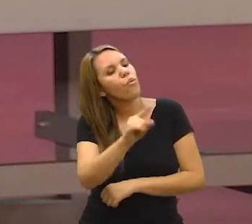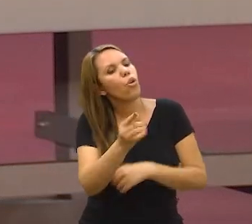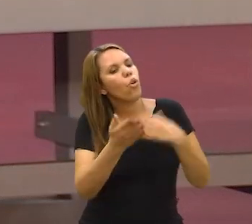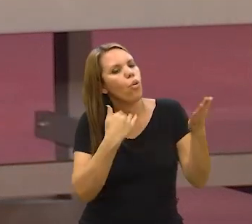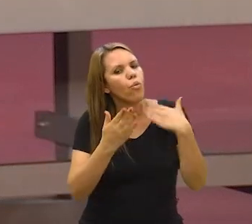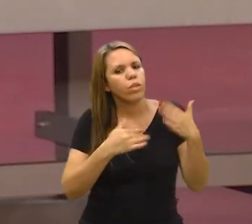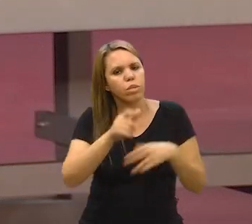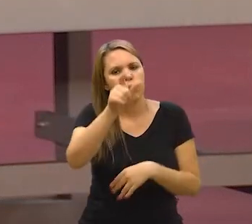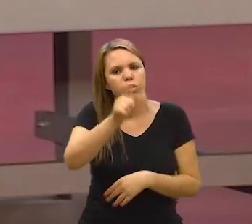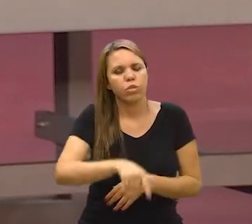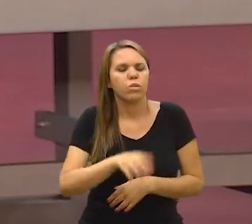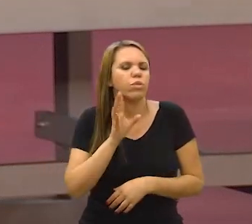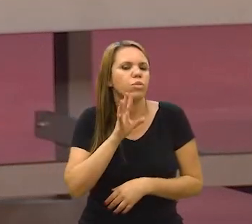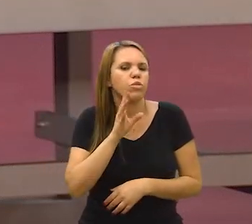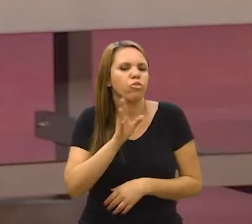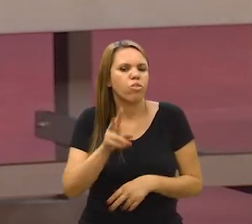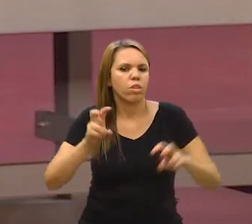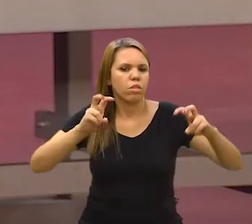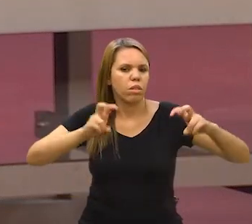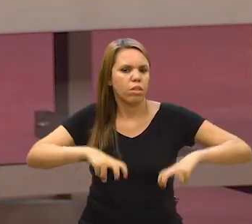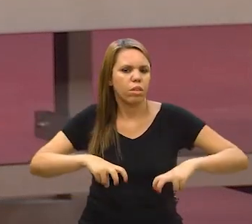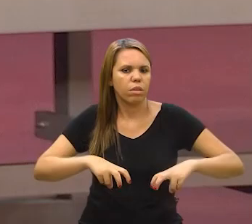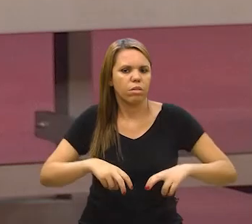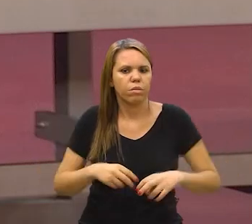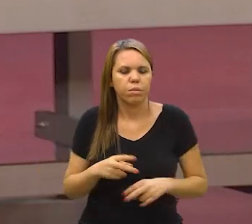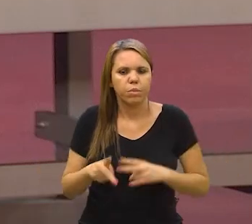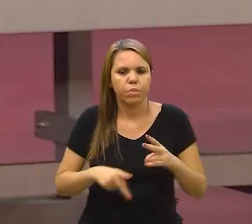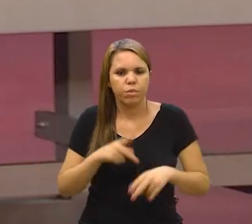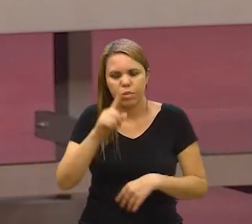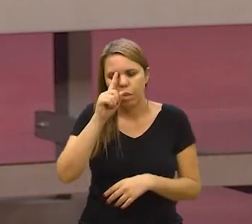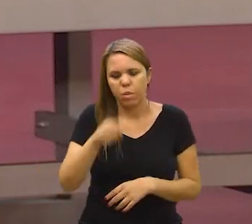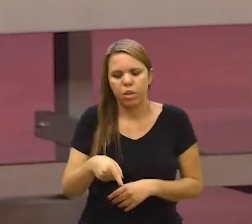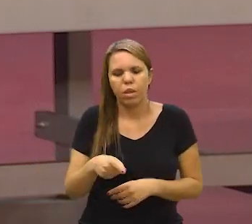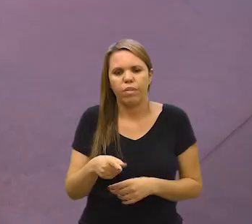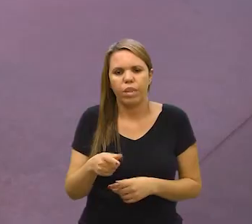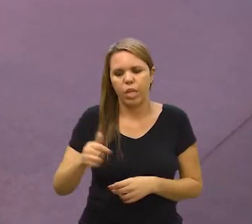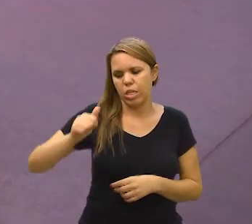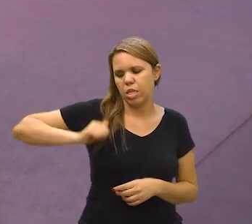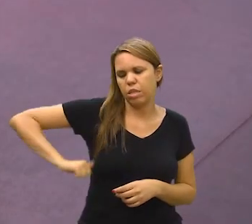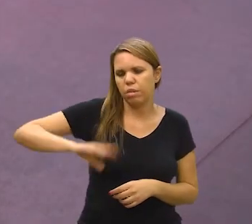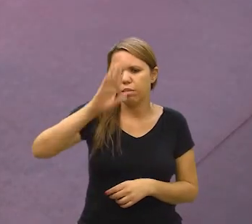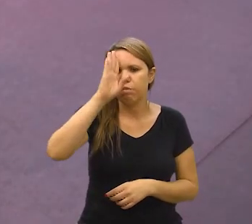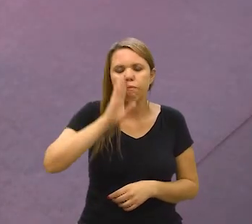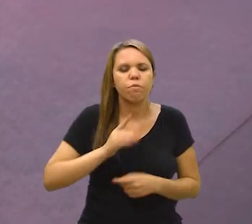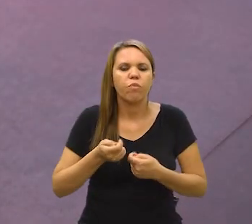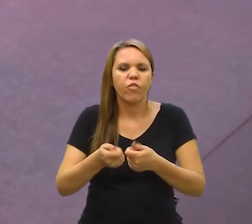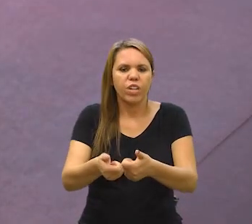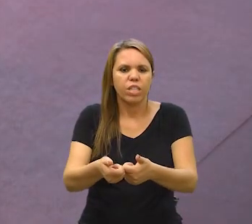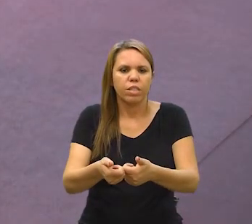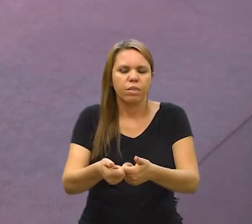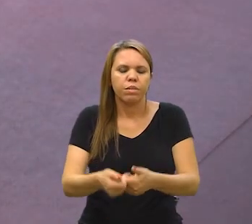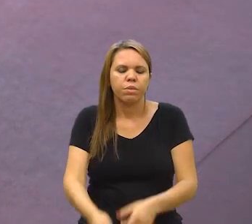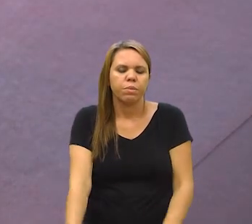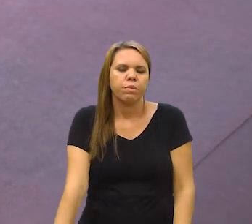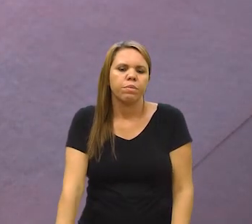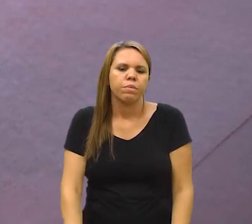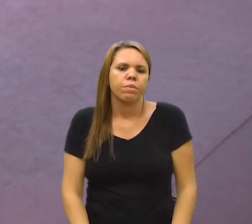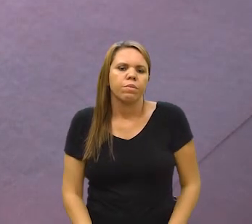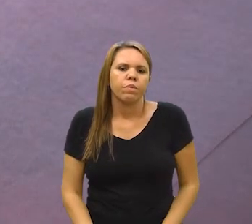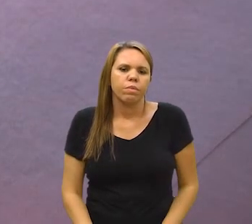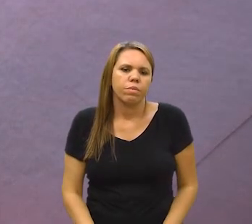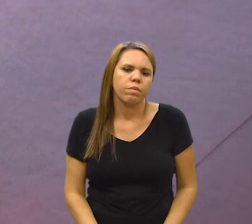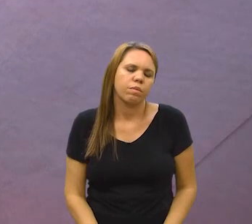com esse cara e foi muito bacana porque eu já sentei na mesa do cara que mandava nessa questão da bolsa. E ele me ofereceu uma bolsa